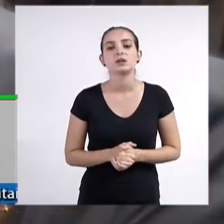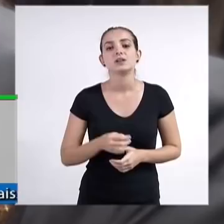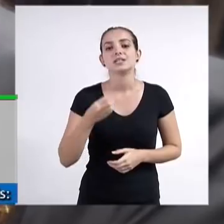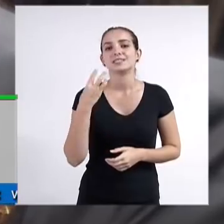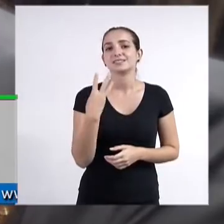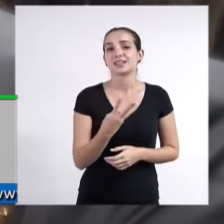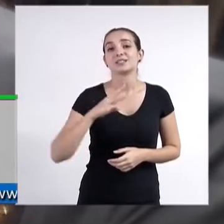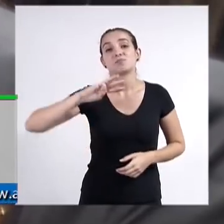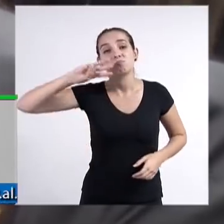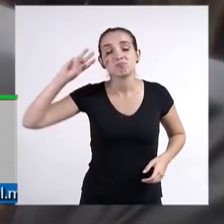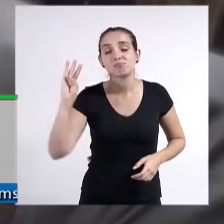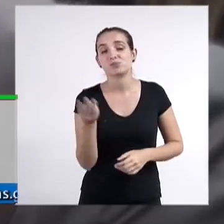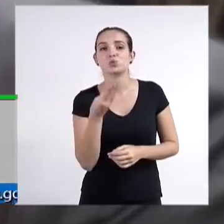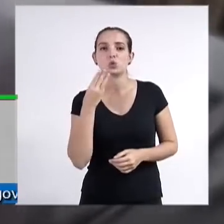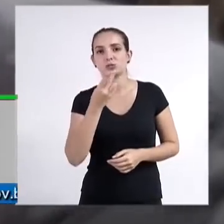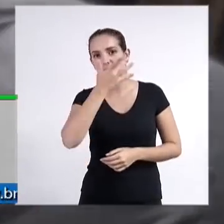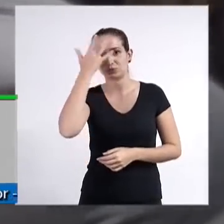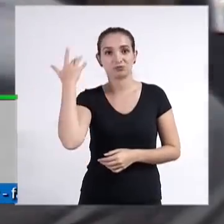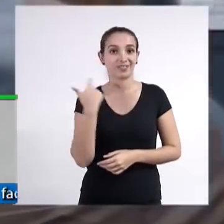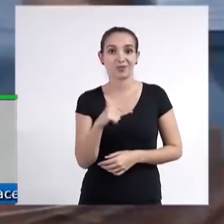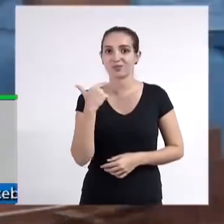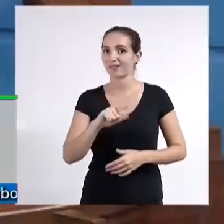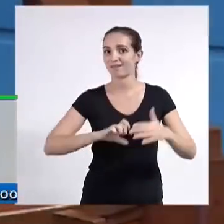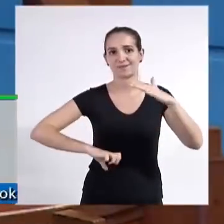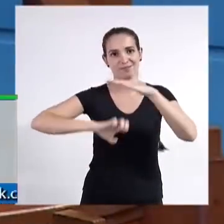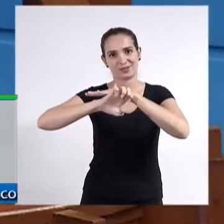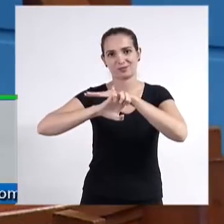eles estão fazendo hoje com a apresentação